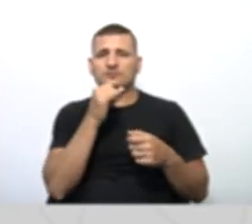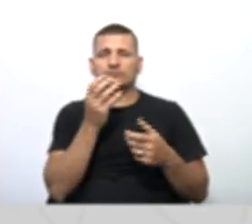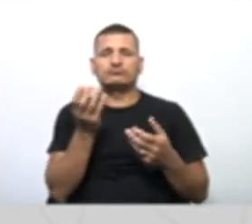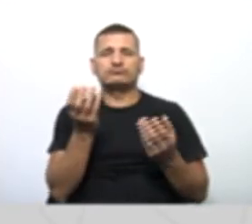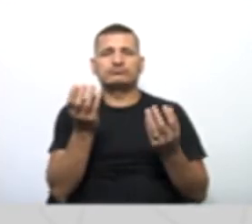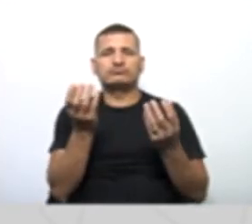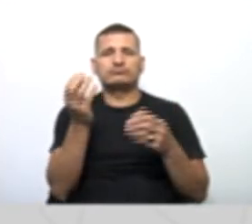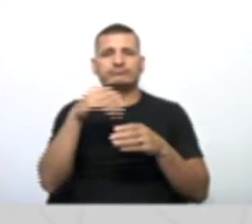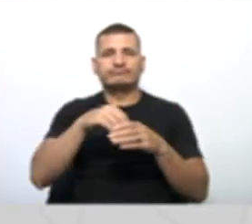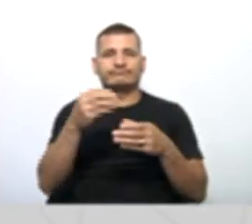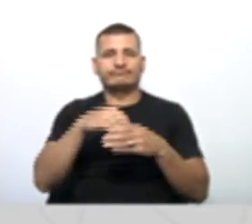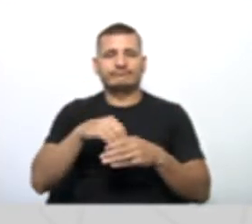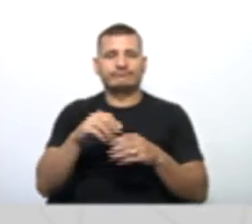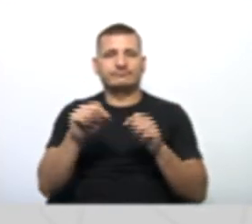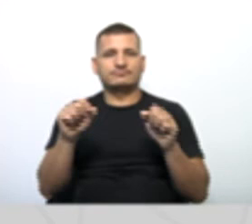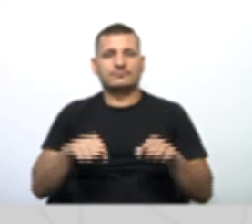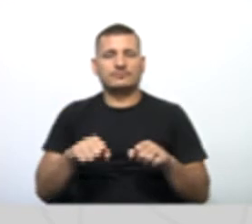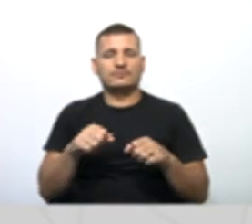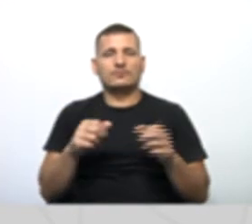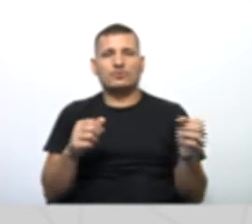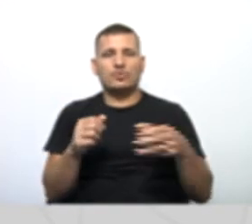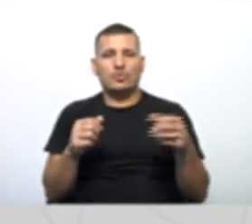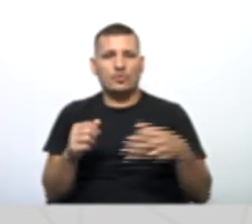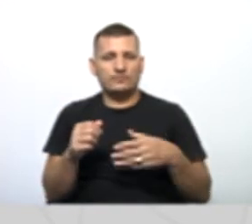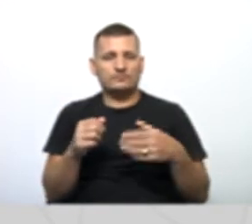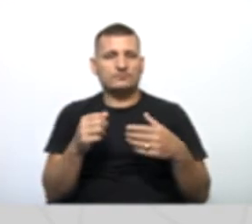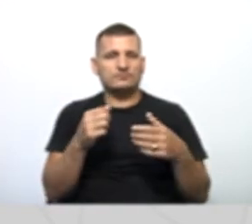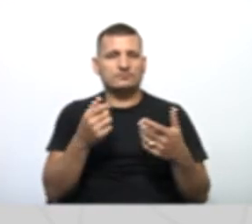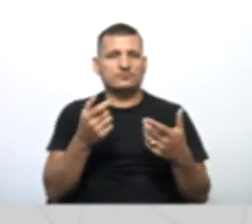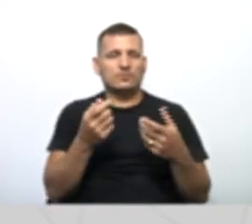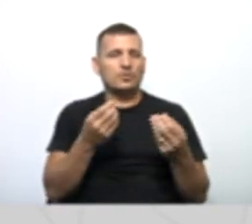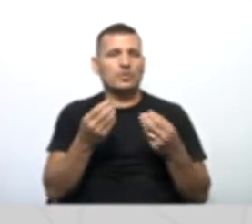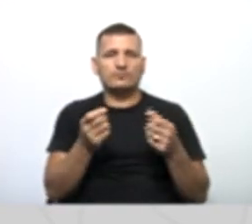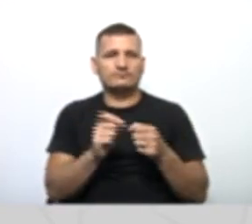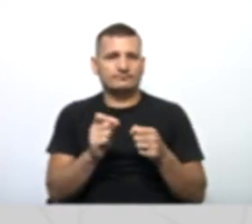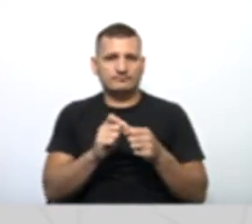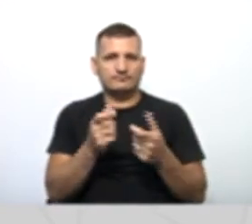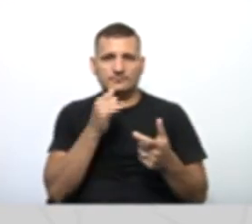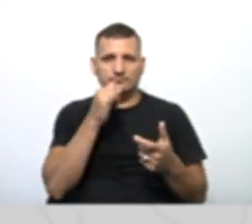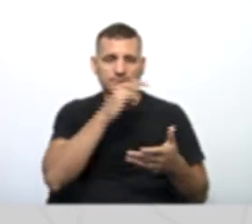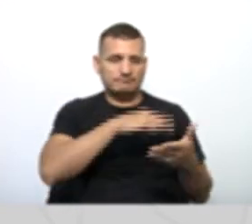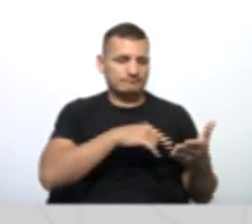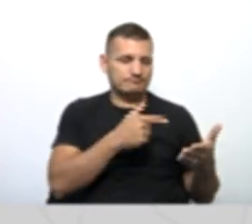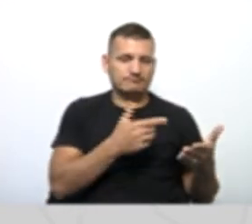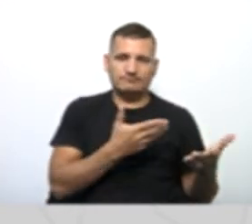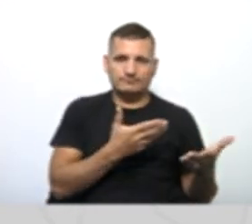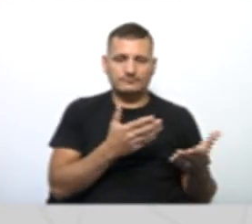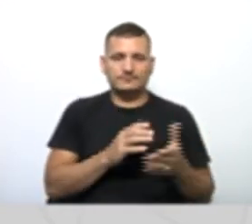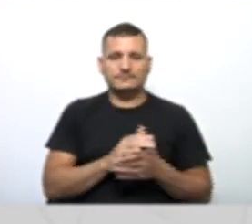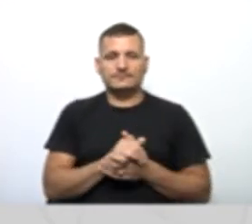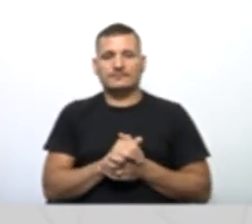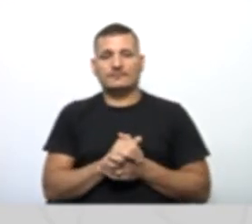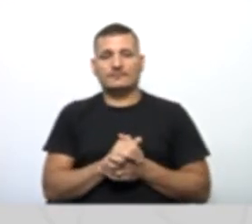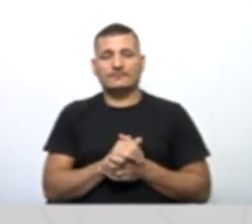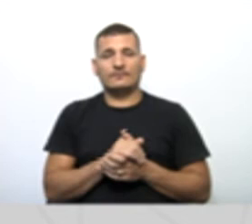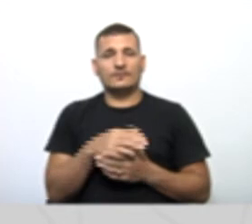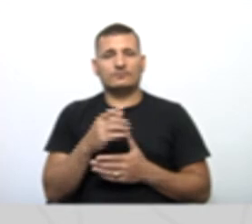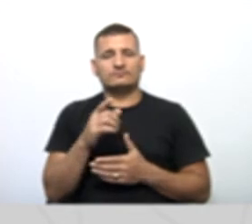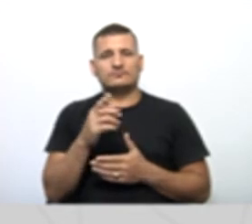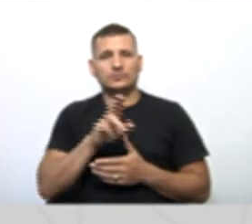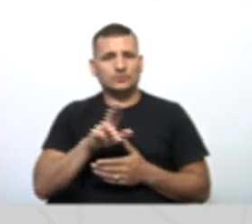nesse sistema? Como vai ser feito? Isso aí. Então, essa documentação, para o usuário, sobre a forma de manual,